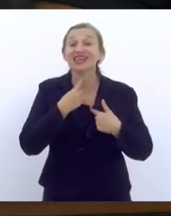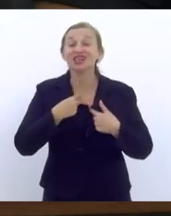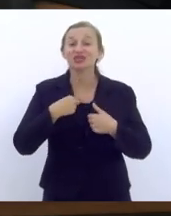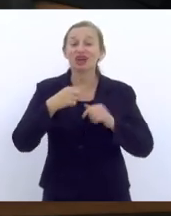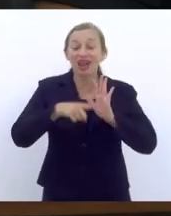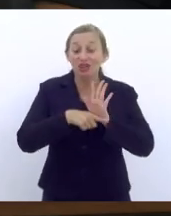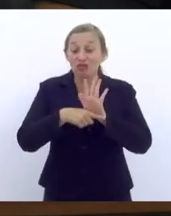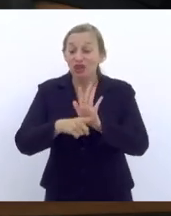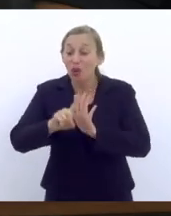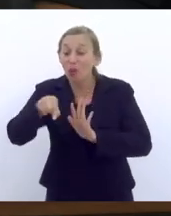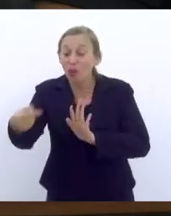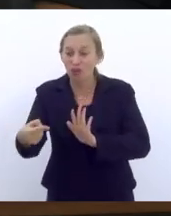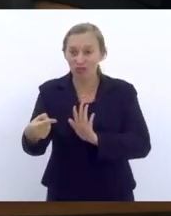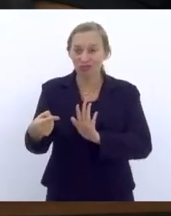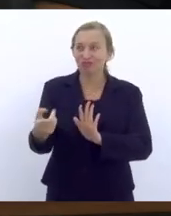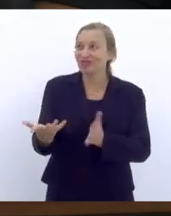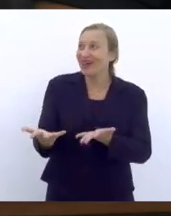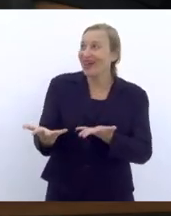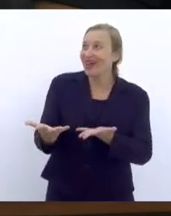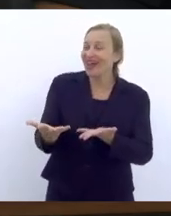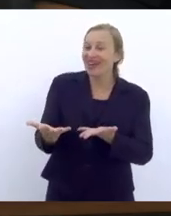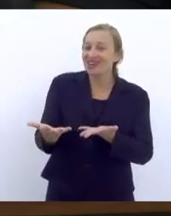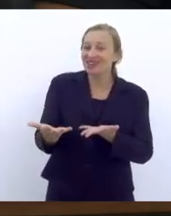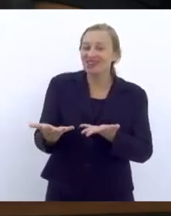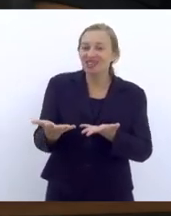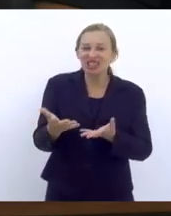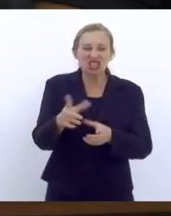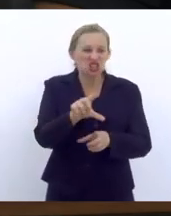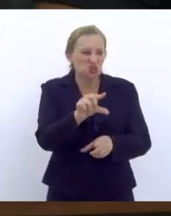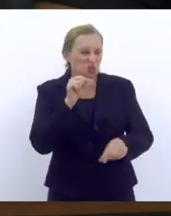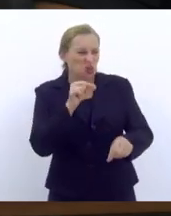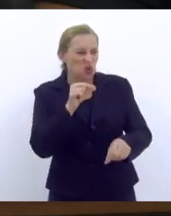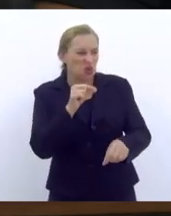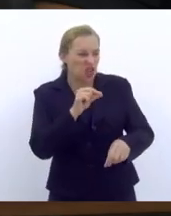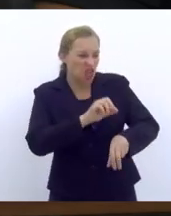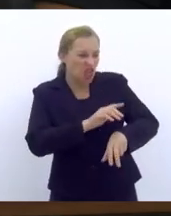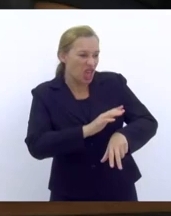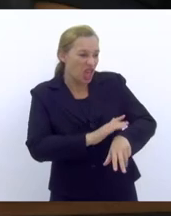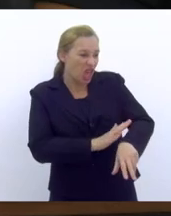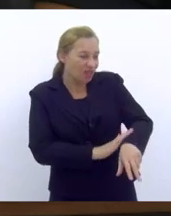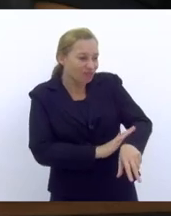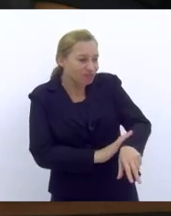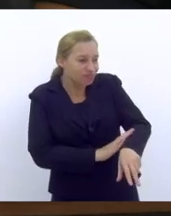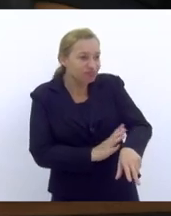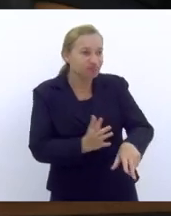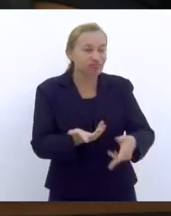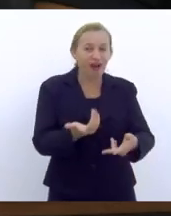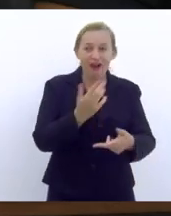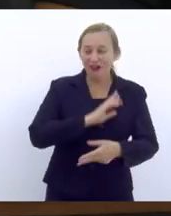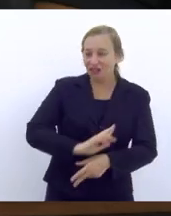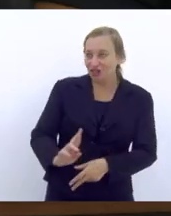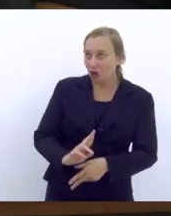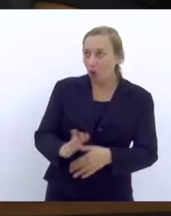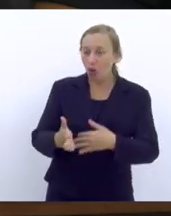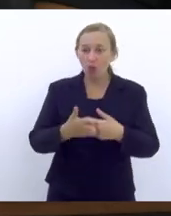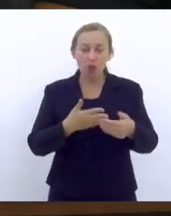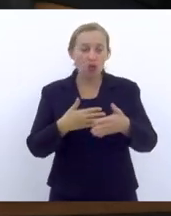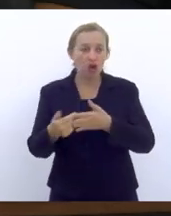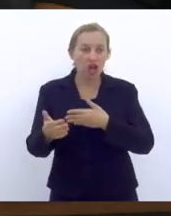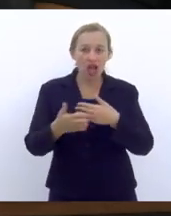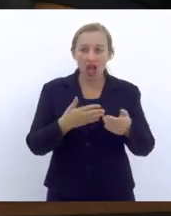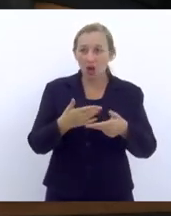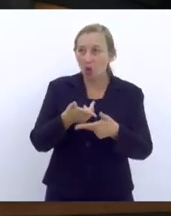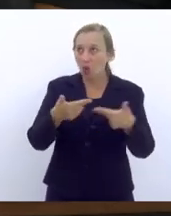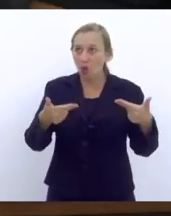próximo, sem a gente escolher raça, religião ou qualquer que seja alguma coisa